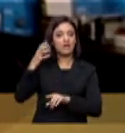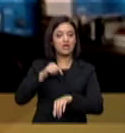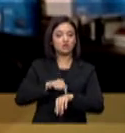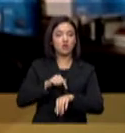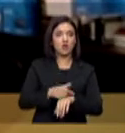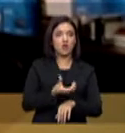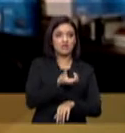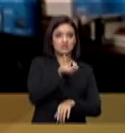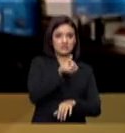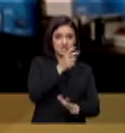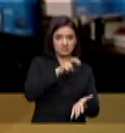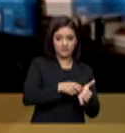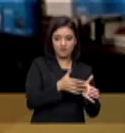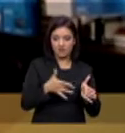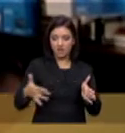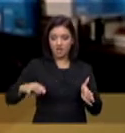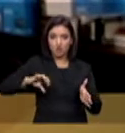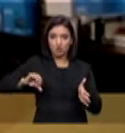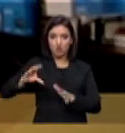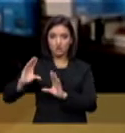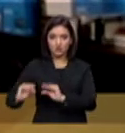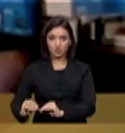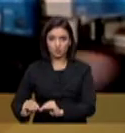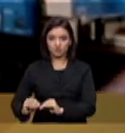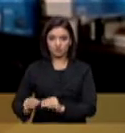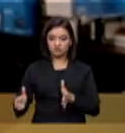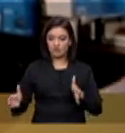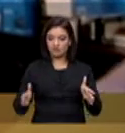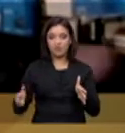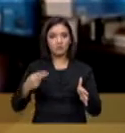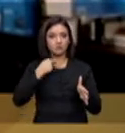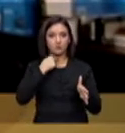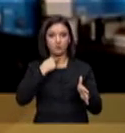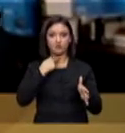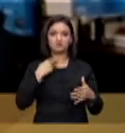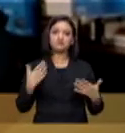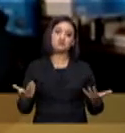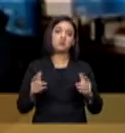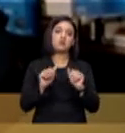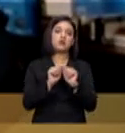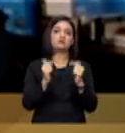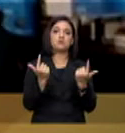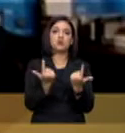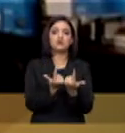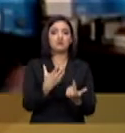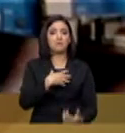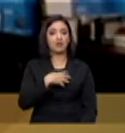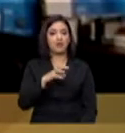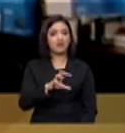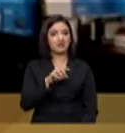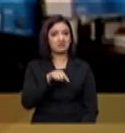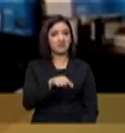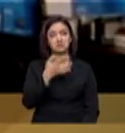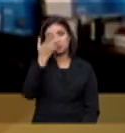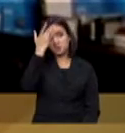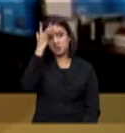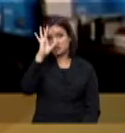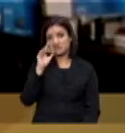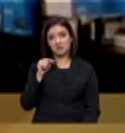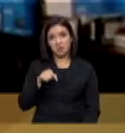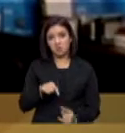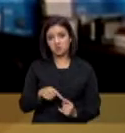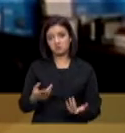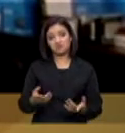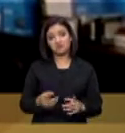6 e 21 horas. A Assembleia da Bahia, e eu aqui eu não tenho como saber por que razões, mas imagino que não seja